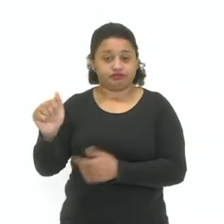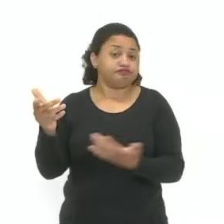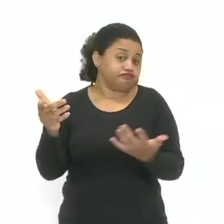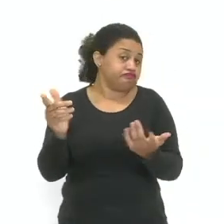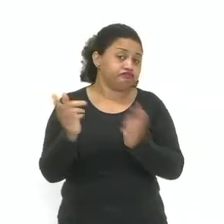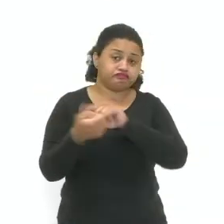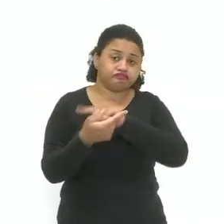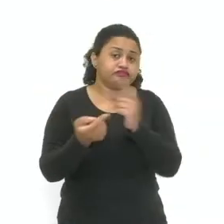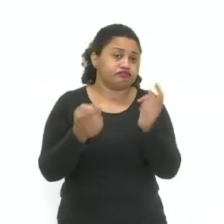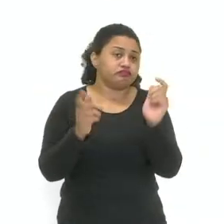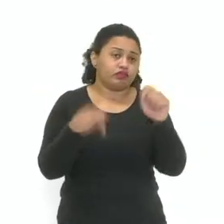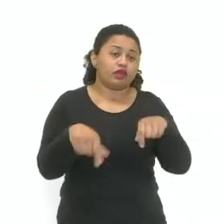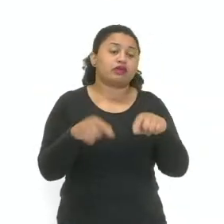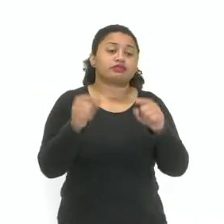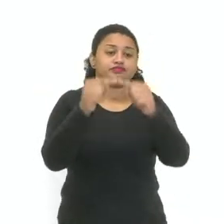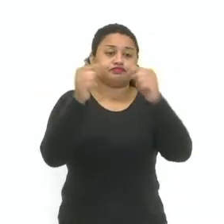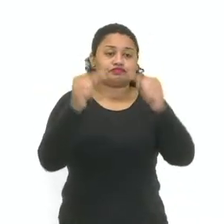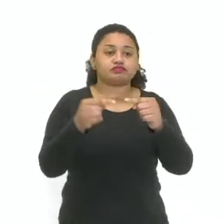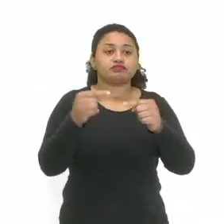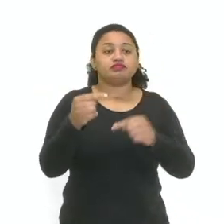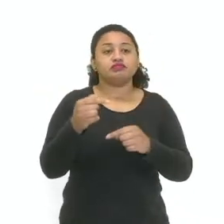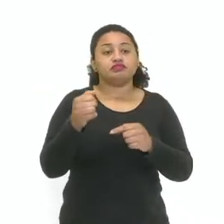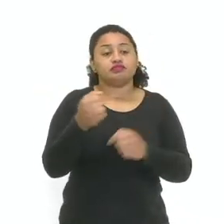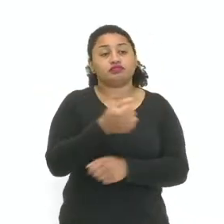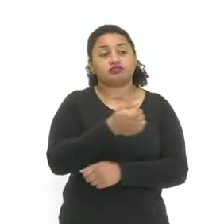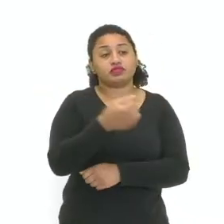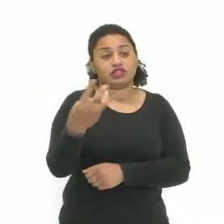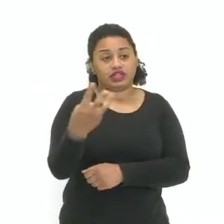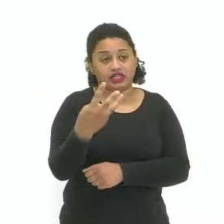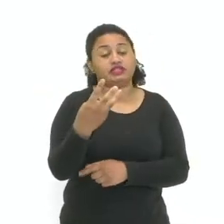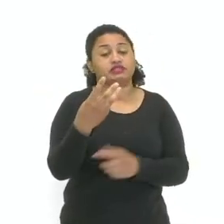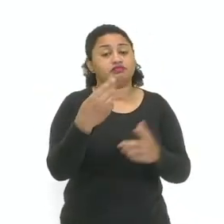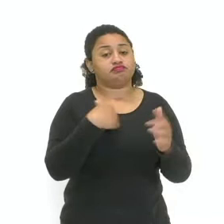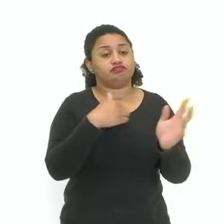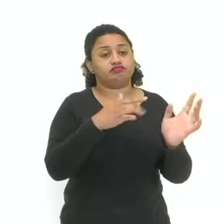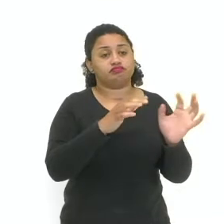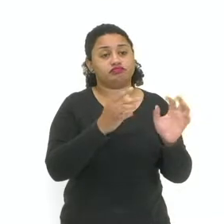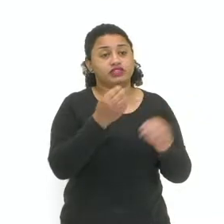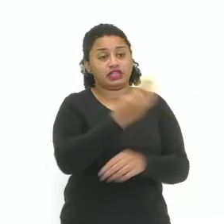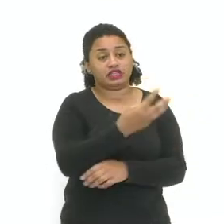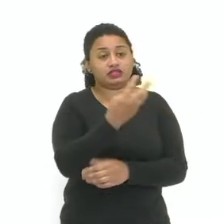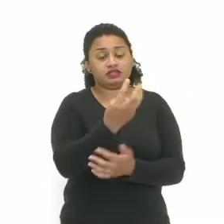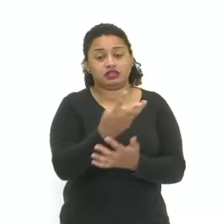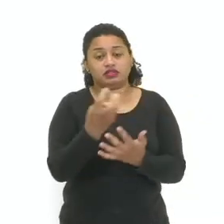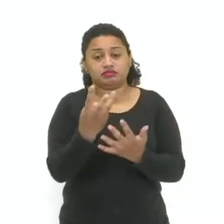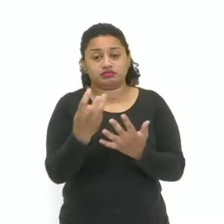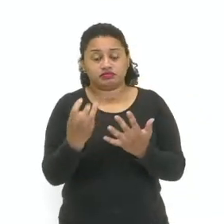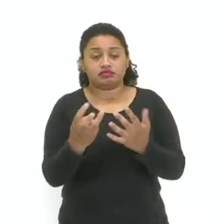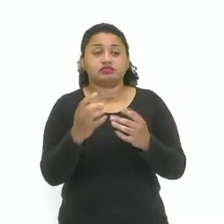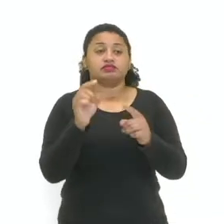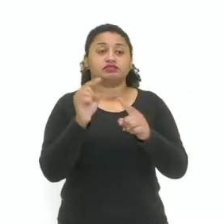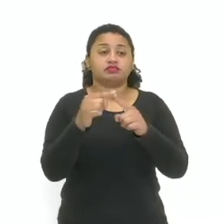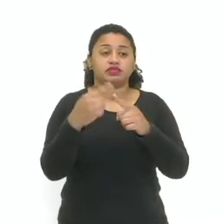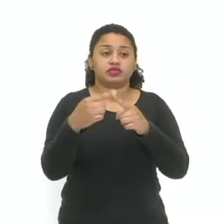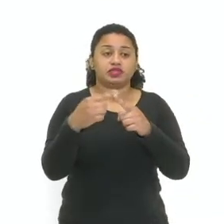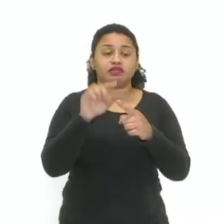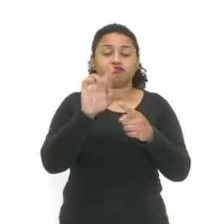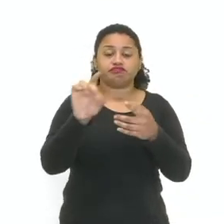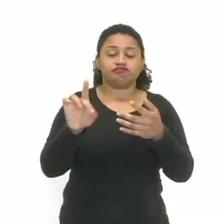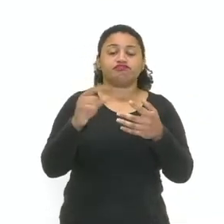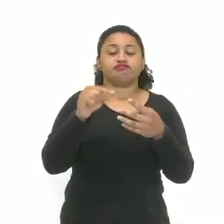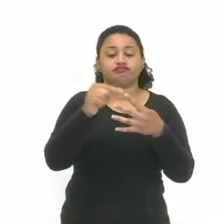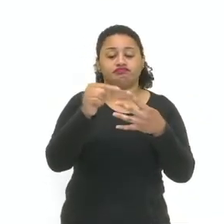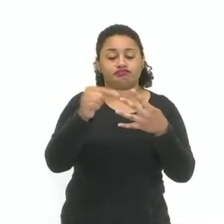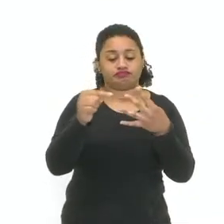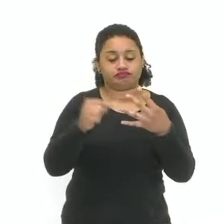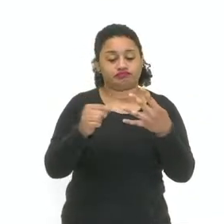uma combinação de 13 cartas tomadas 3 a 3, porque cada naipe, né, são 13 cartas. Por isso